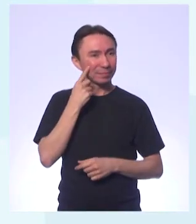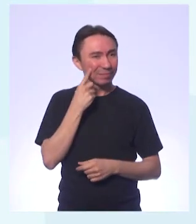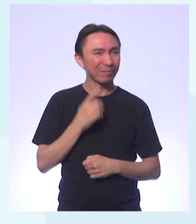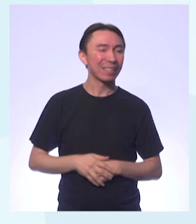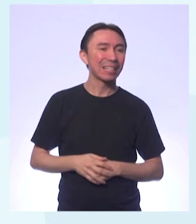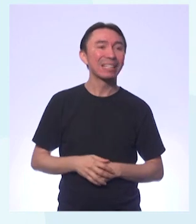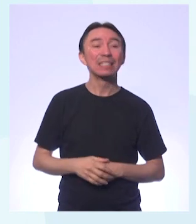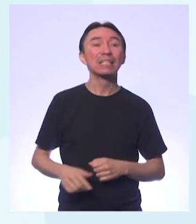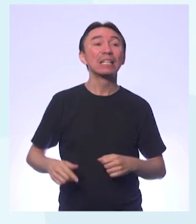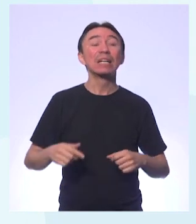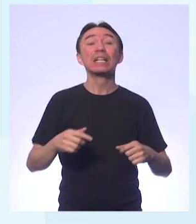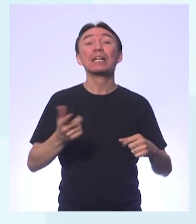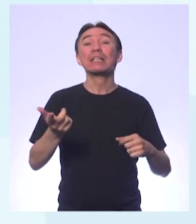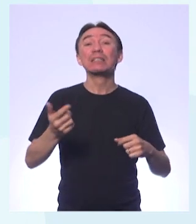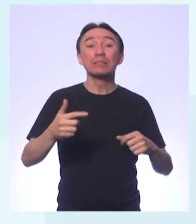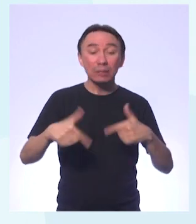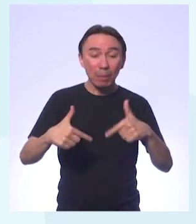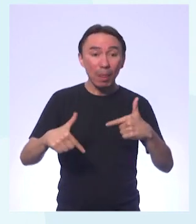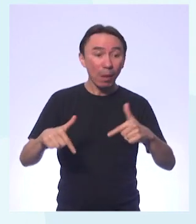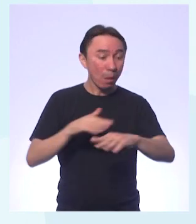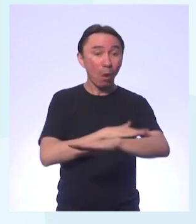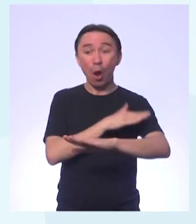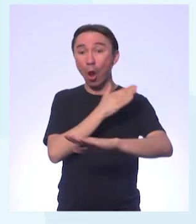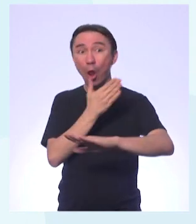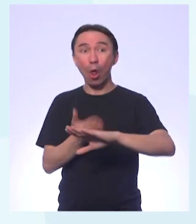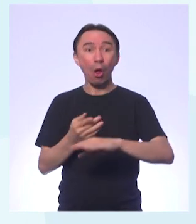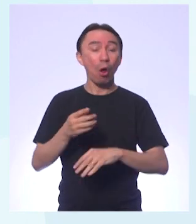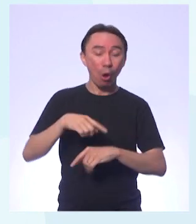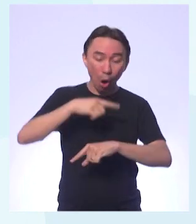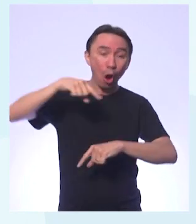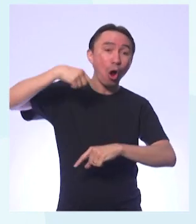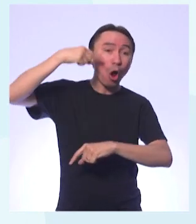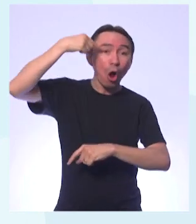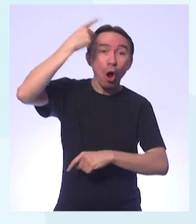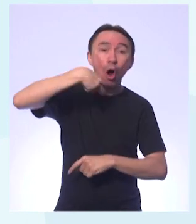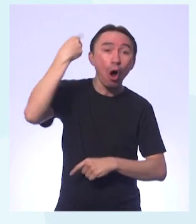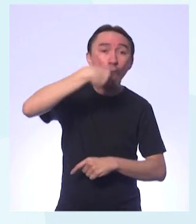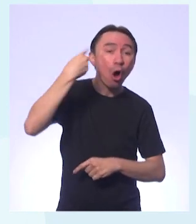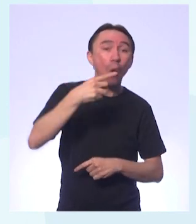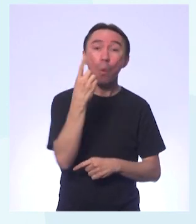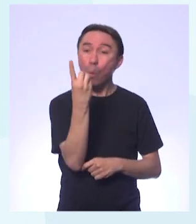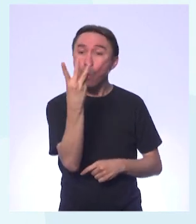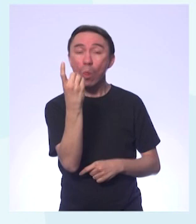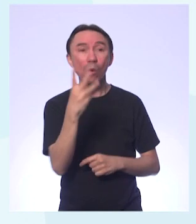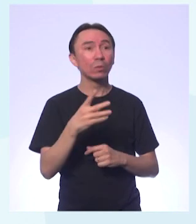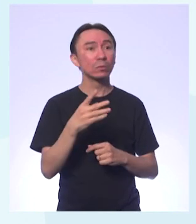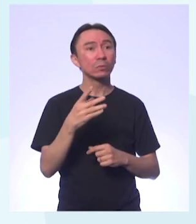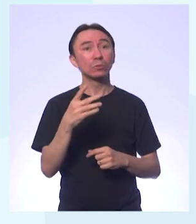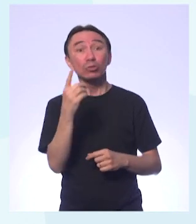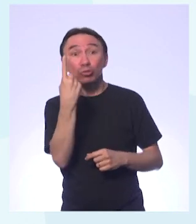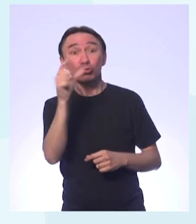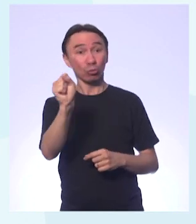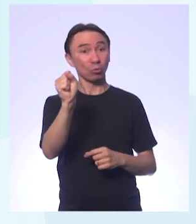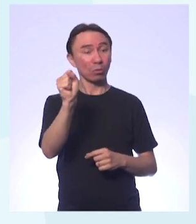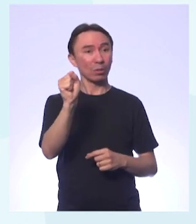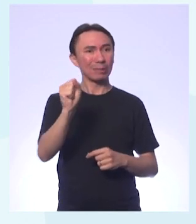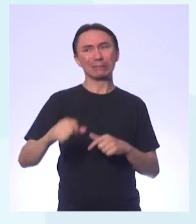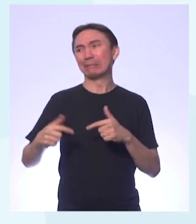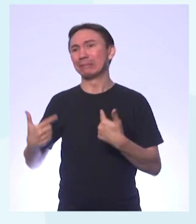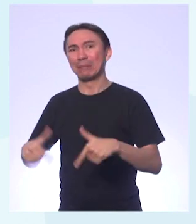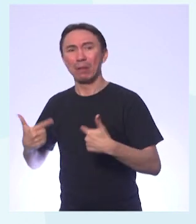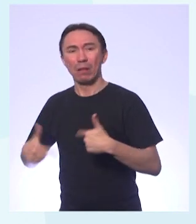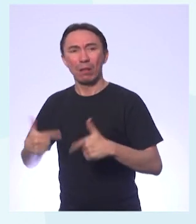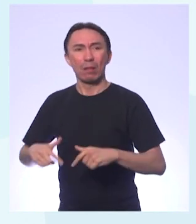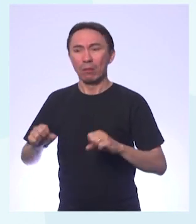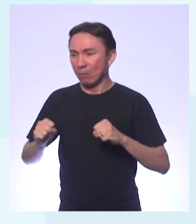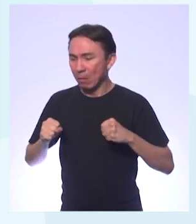de 14 a 18 horas, com tarefas de esforço repetitivo. Então, vocês lembram que agora não precisa ser um grande